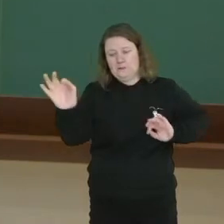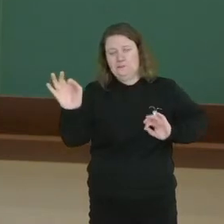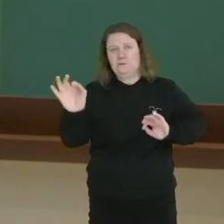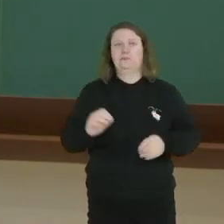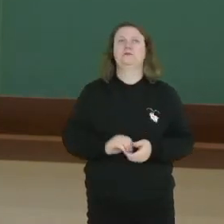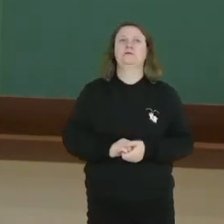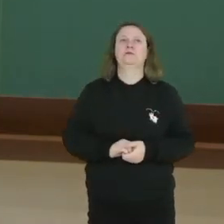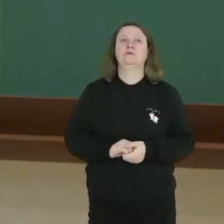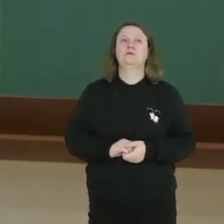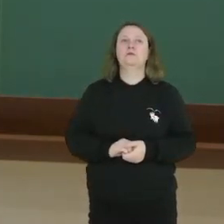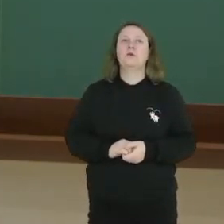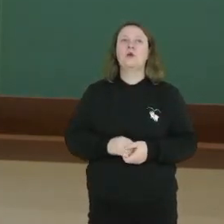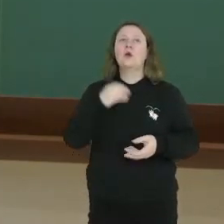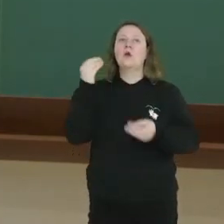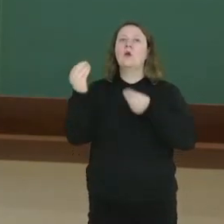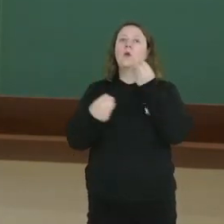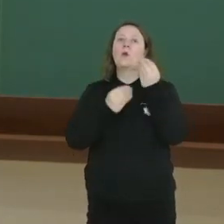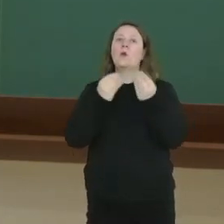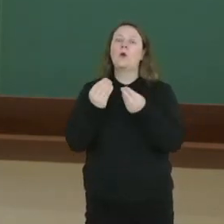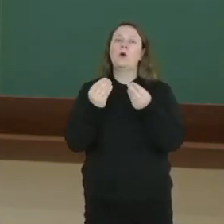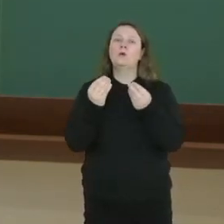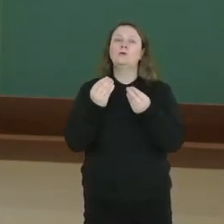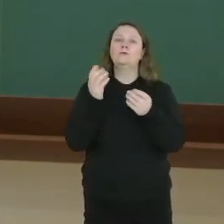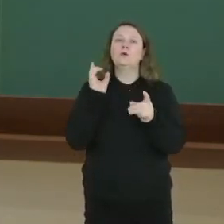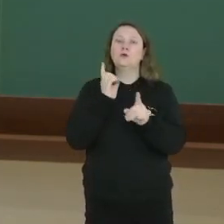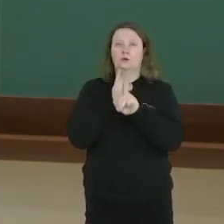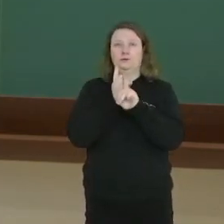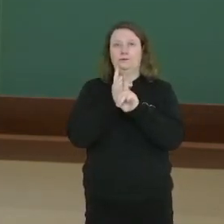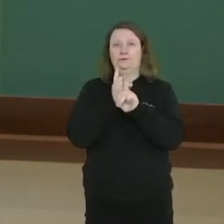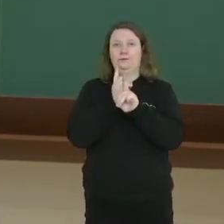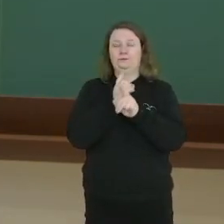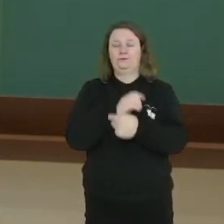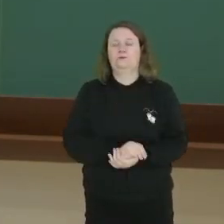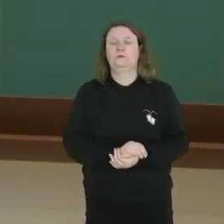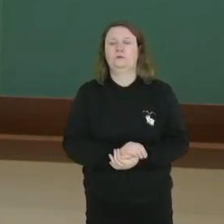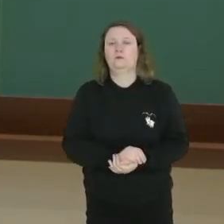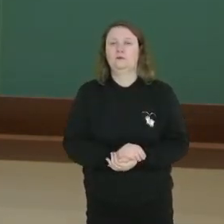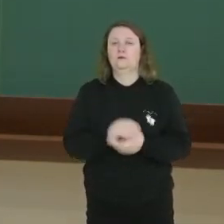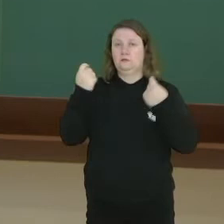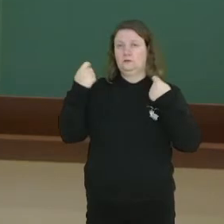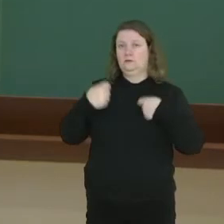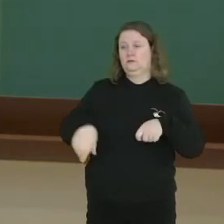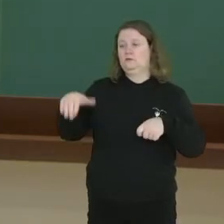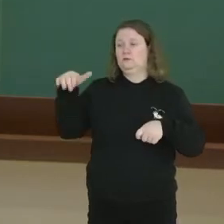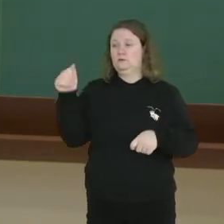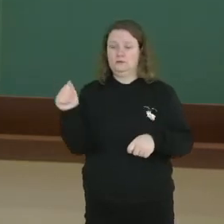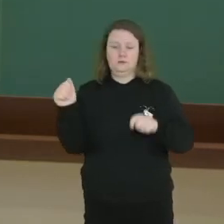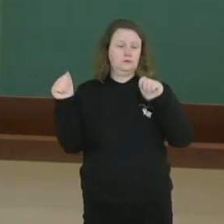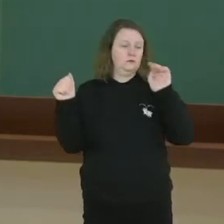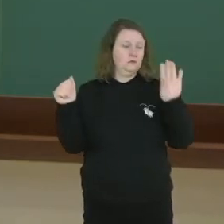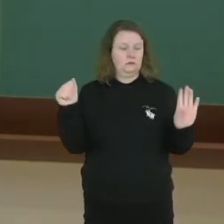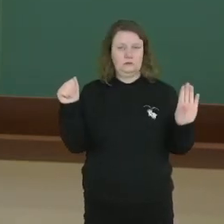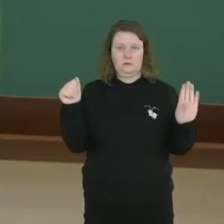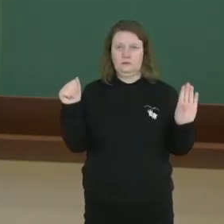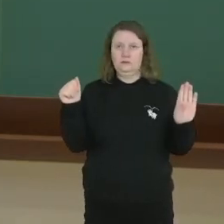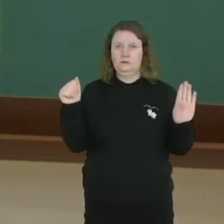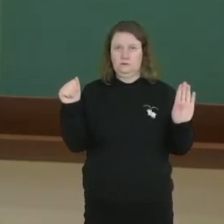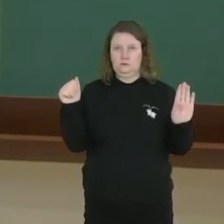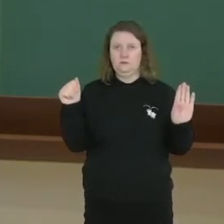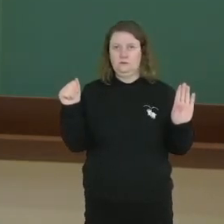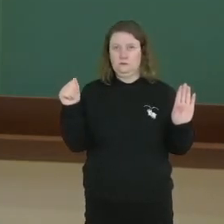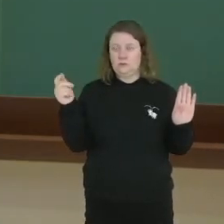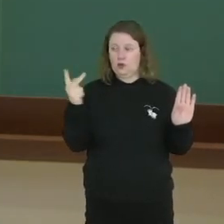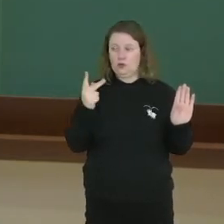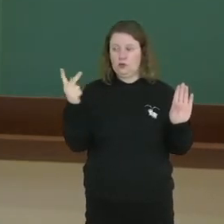aqui. Como que eu faço isso? Eu preciso da localização do ponto A e do ponto B, onde ficam as duas cidades, tá